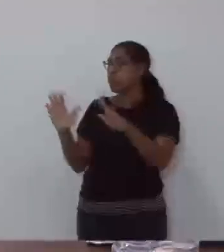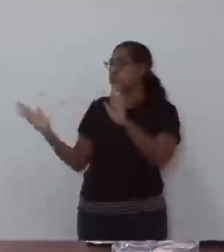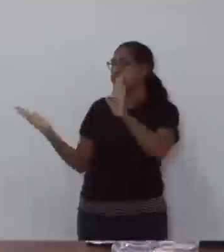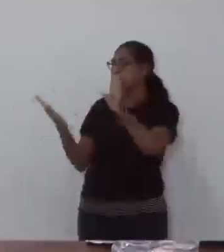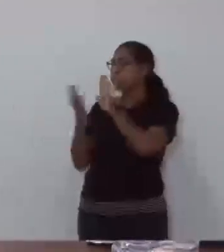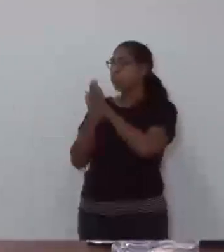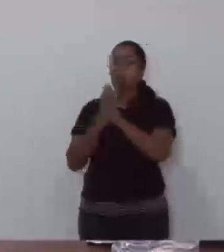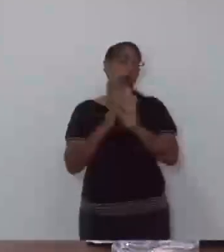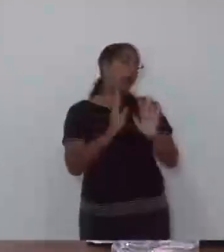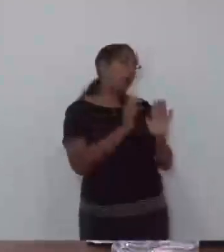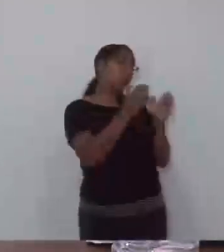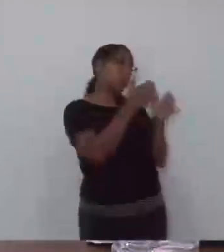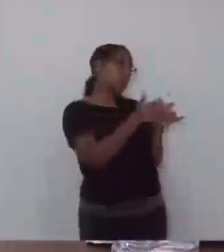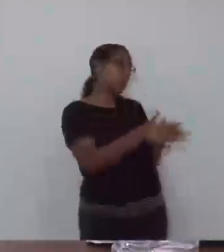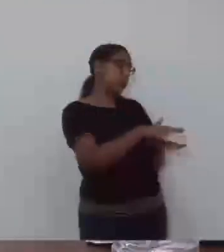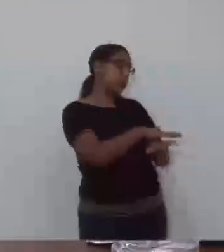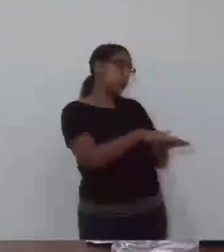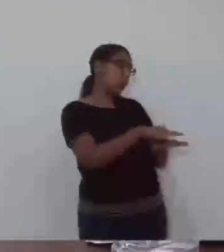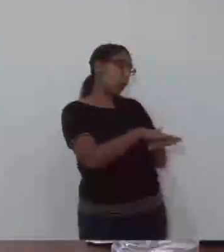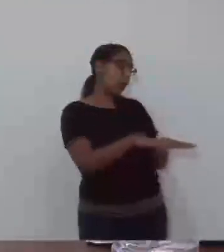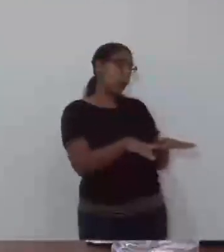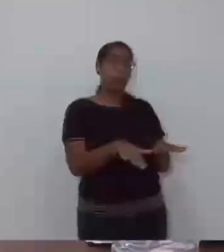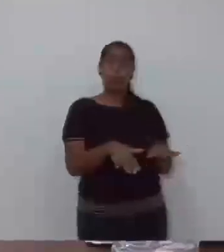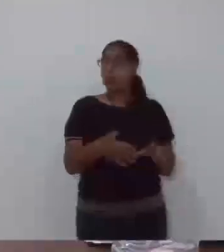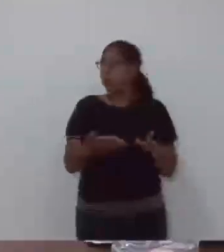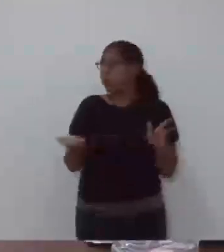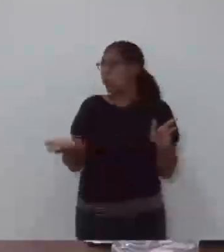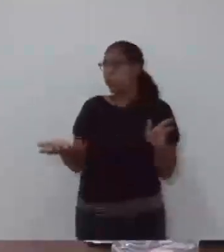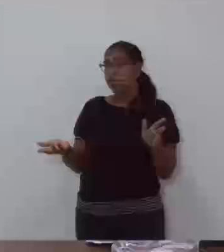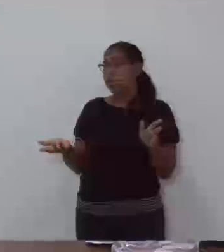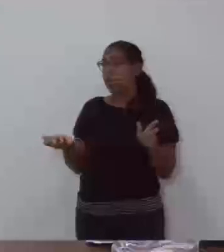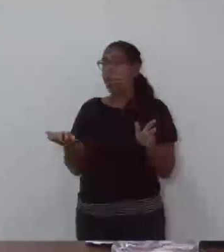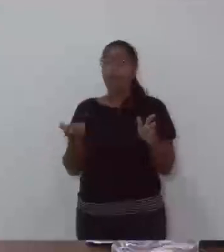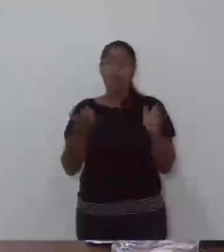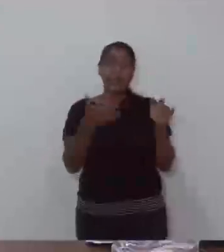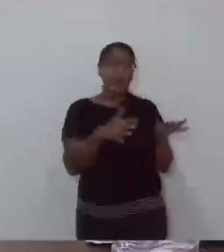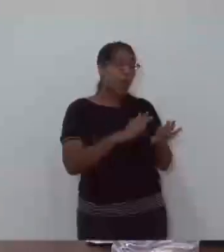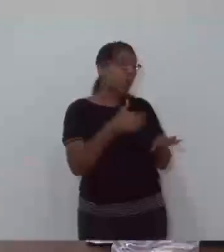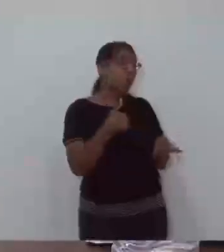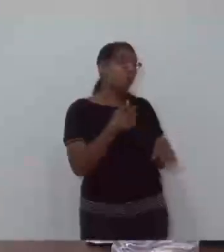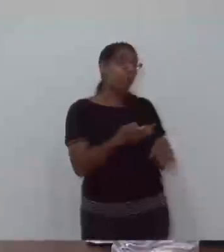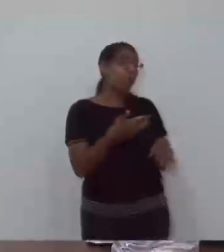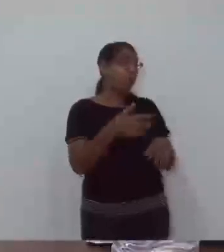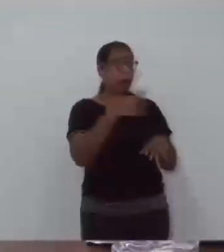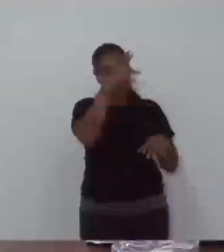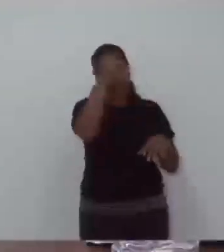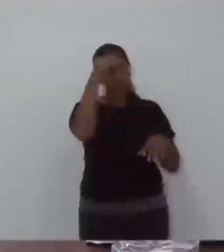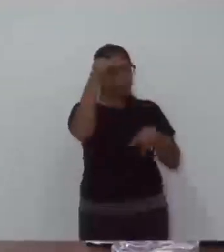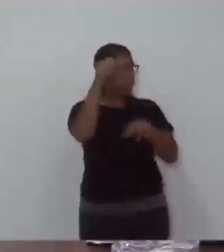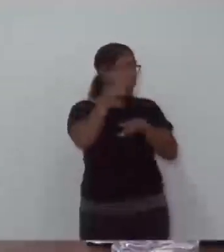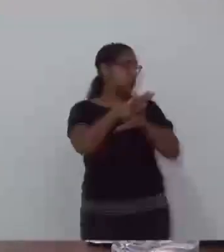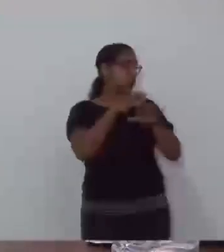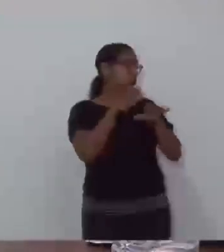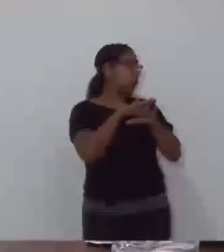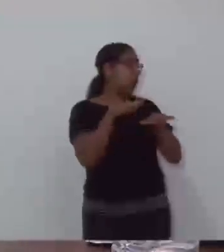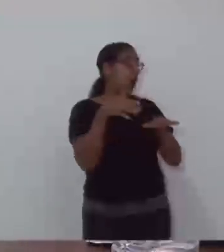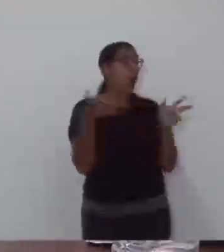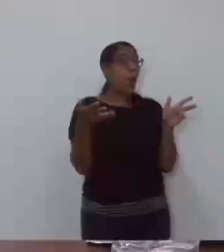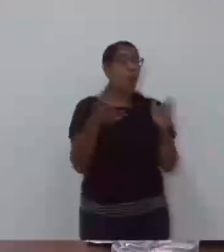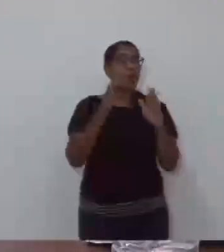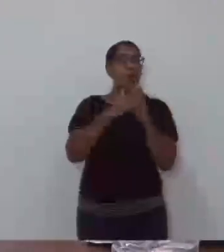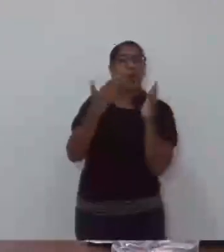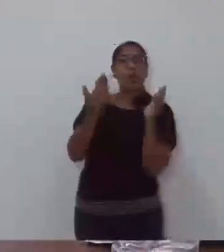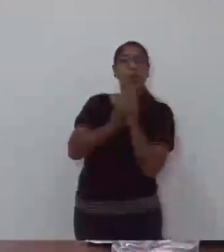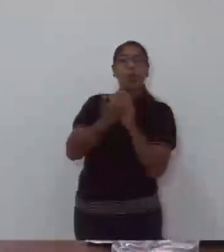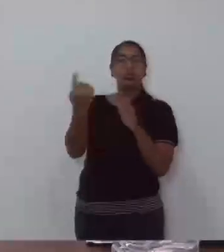não acato sua sugestão, porque só quero informações da municipalidade. Neste momento, não quero ouvir a